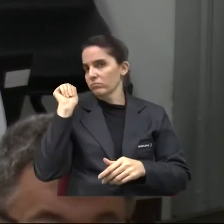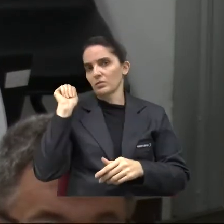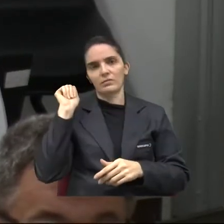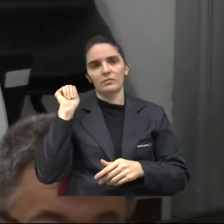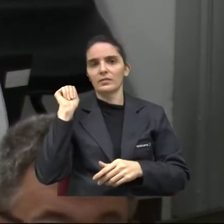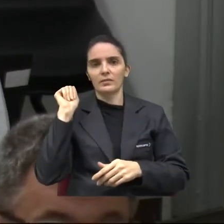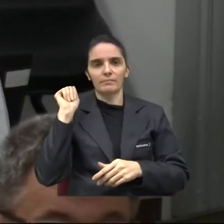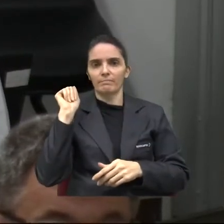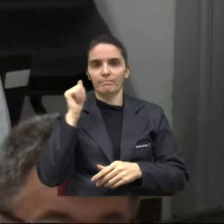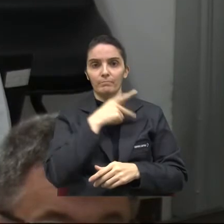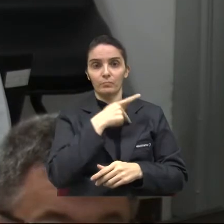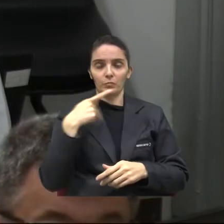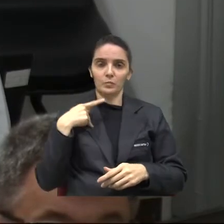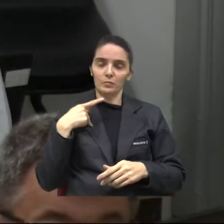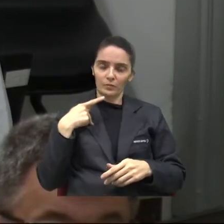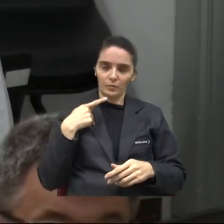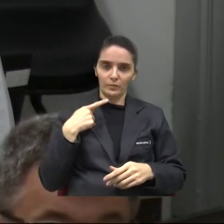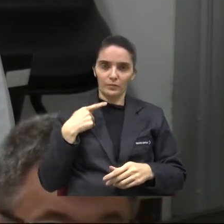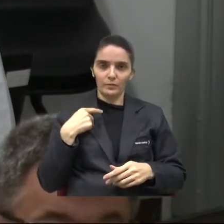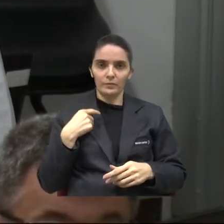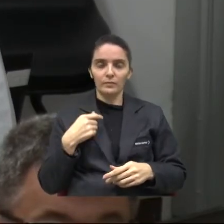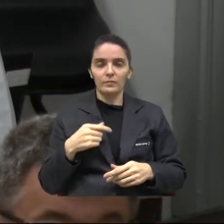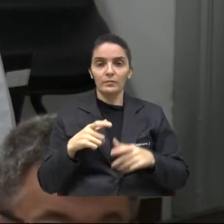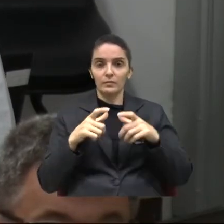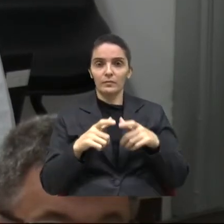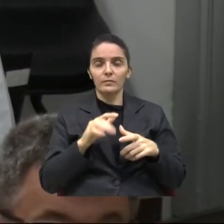Pastor Márcio, quando estava conosco na Filadélfia,